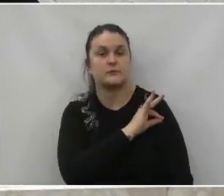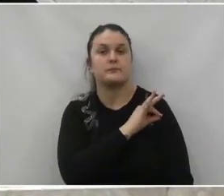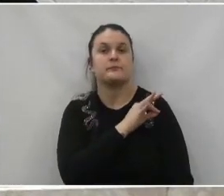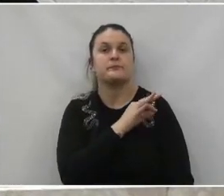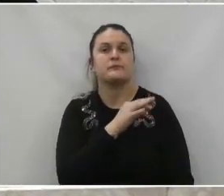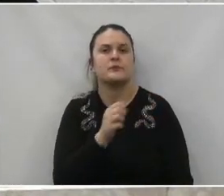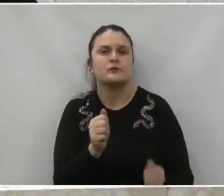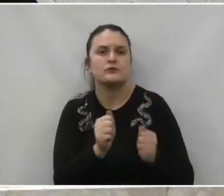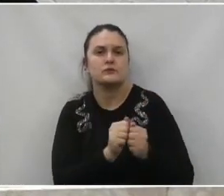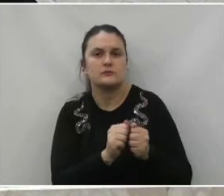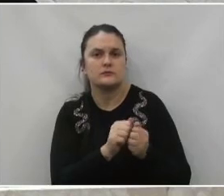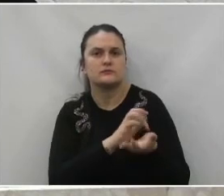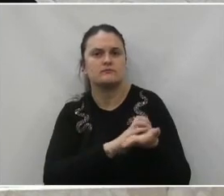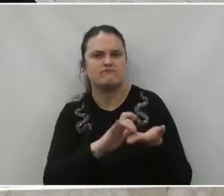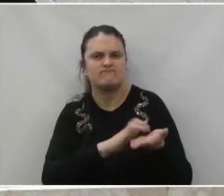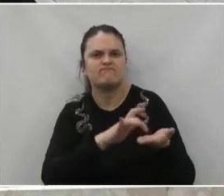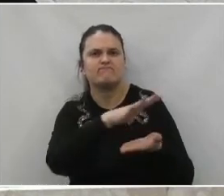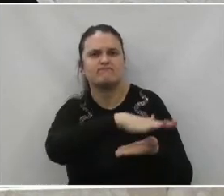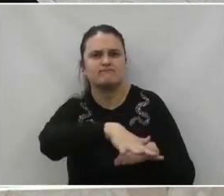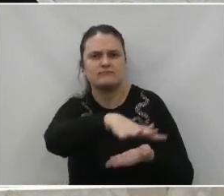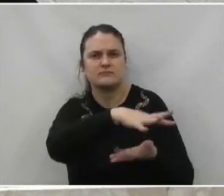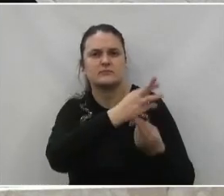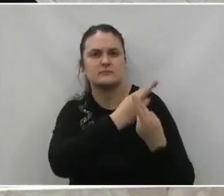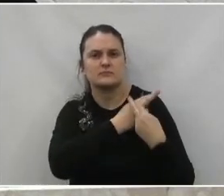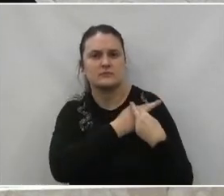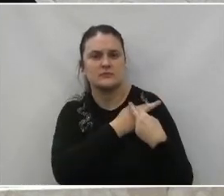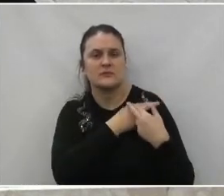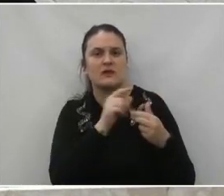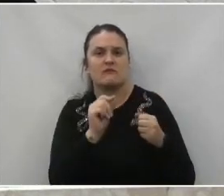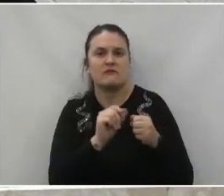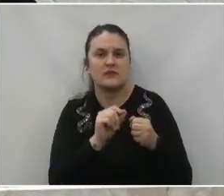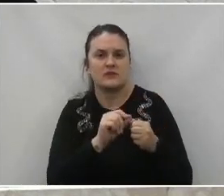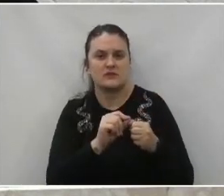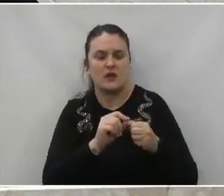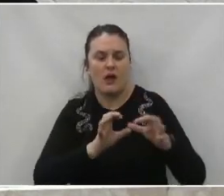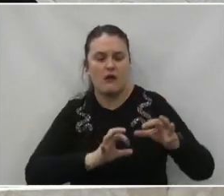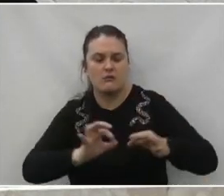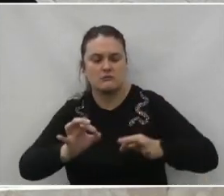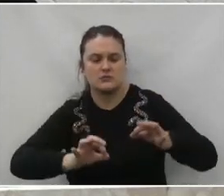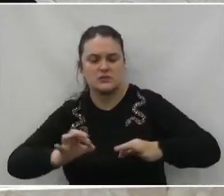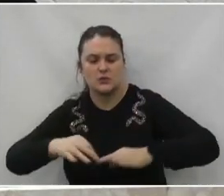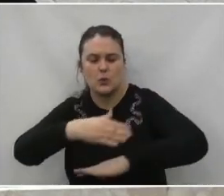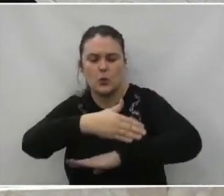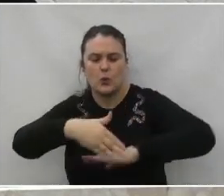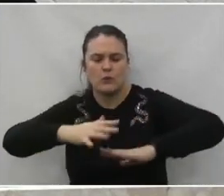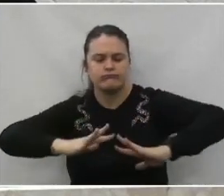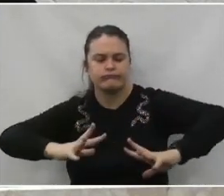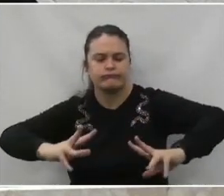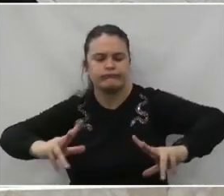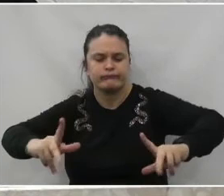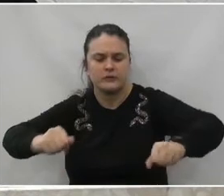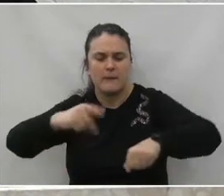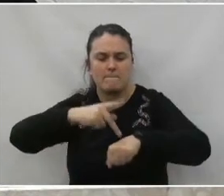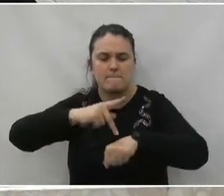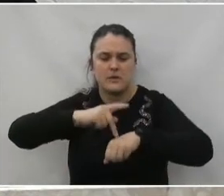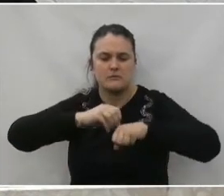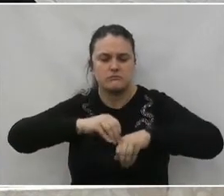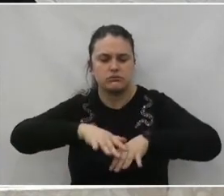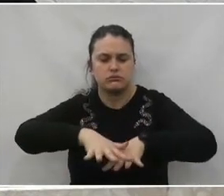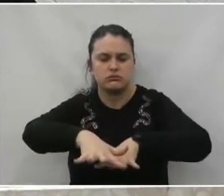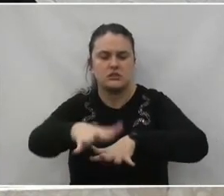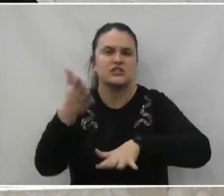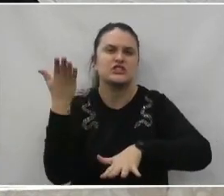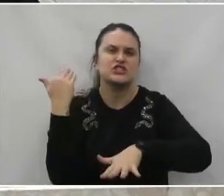que, juntamente com os demais responsáveis, seja realizado patrulhamento, tal como a devida manutenção na antiga estrada